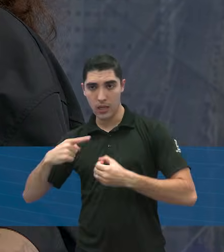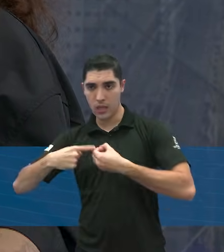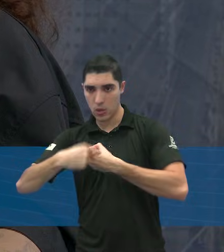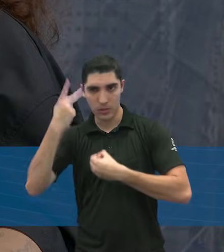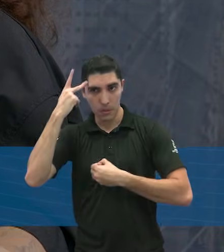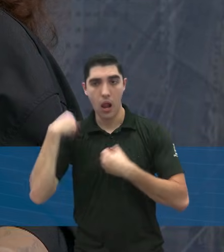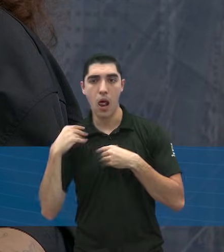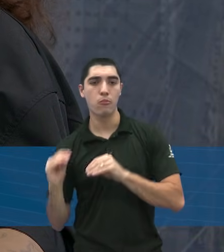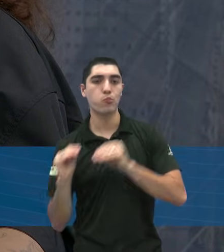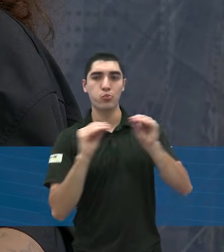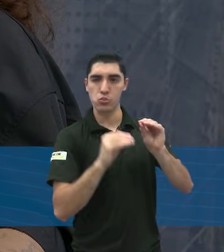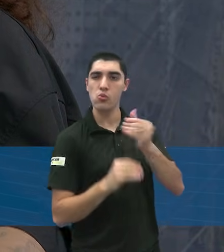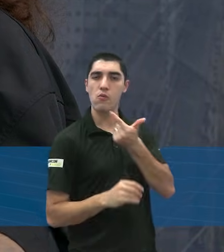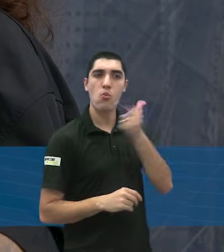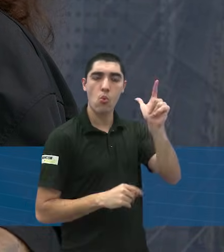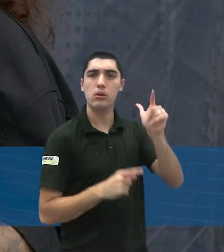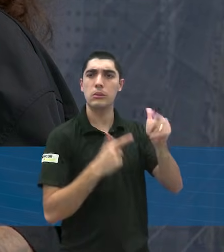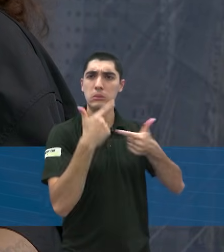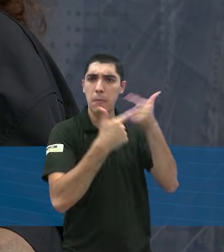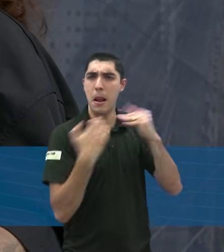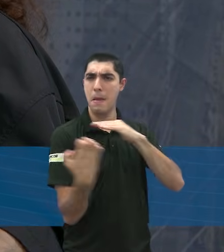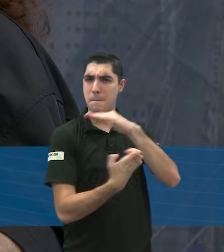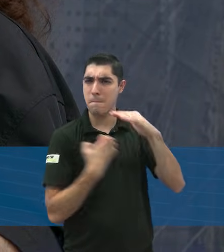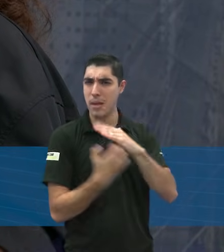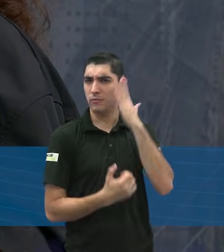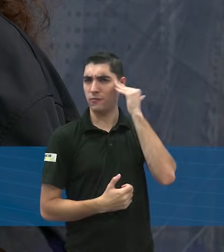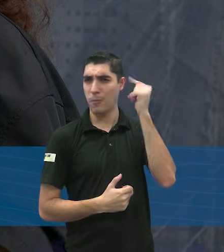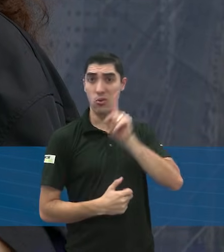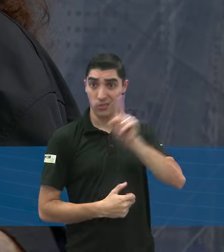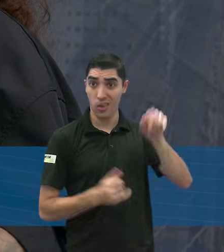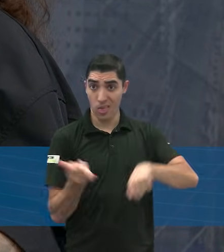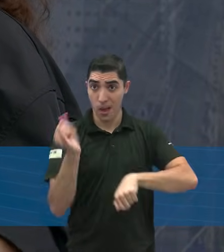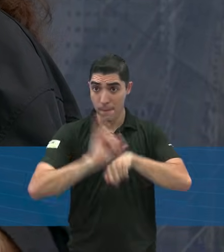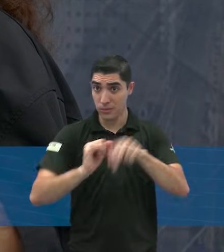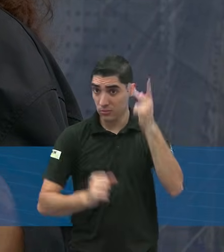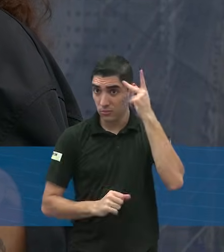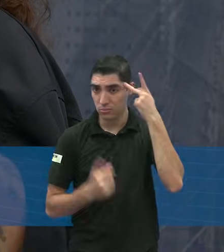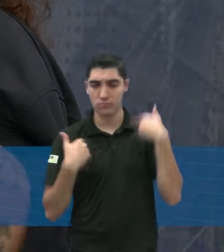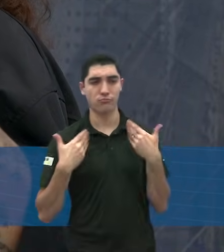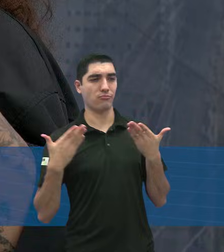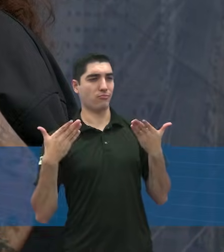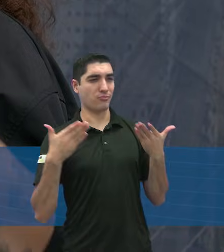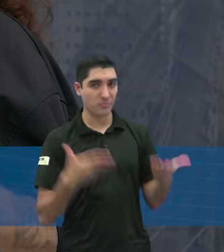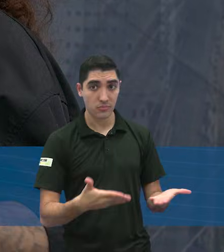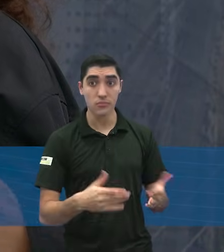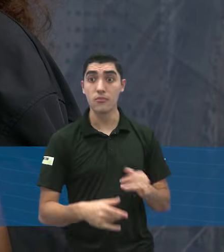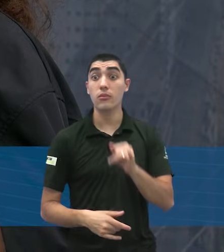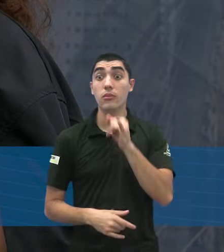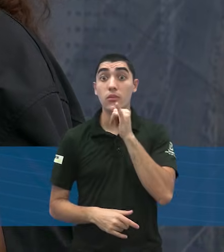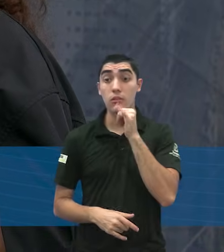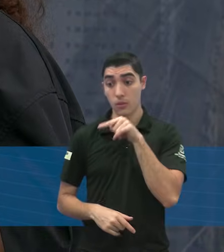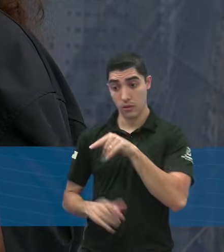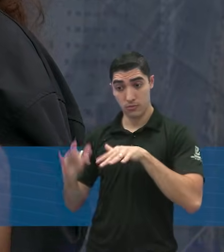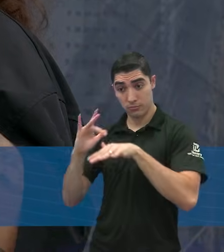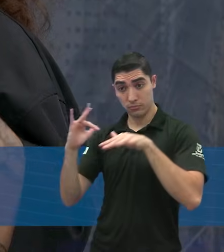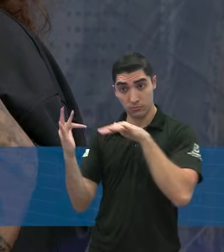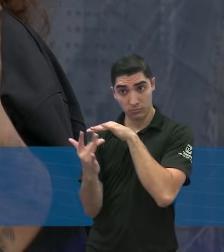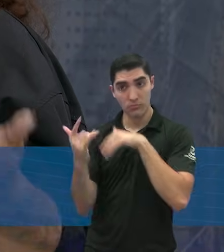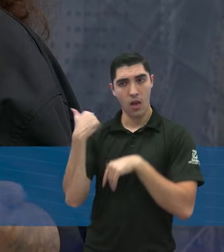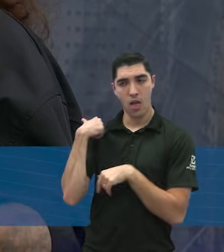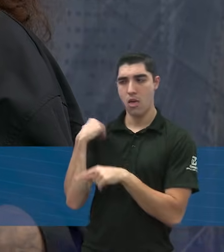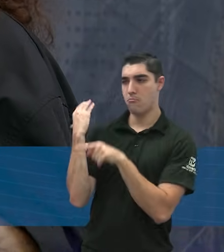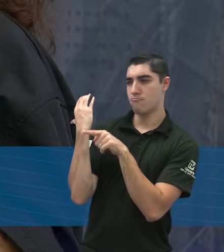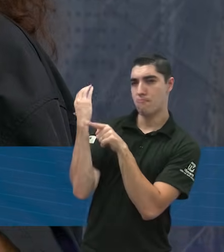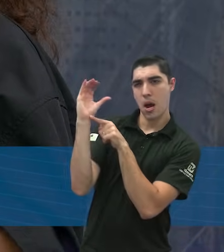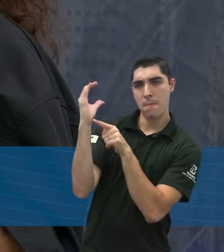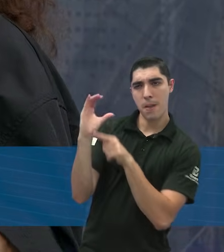grandes empresas renomadas na capital de São Paulo. E assim, através das redes sociais, no meu cotidiano, quando eu